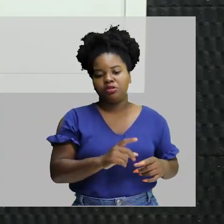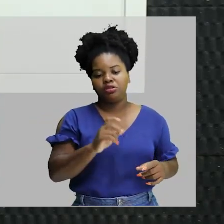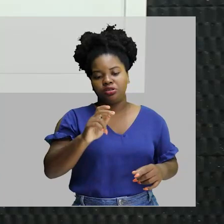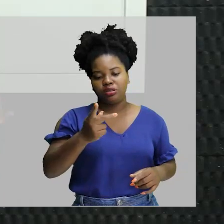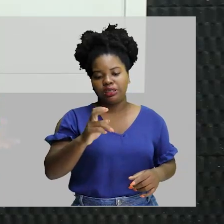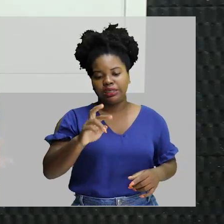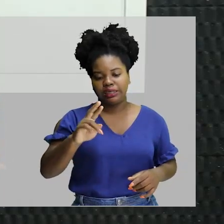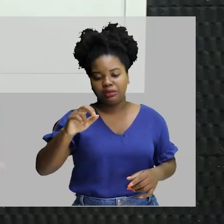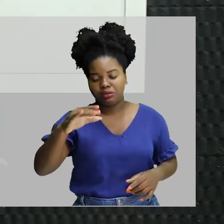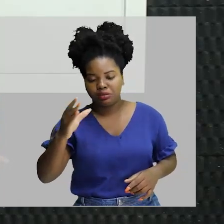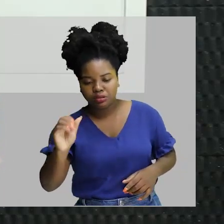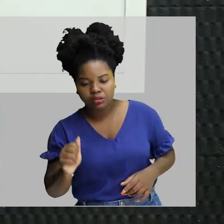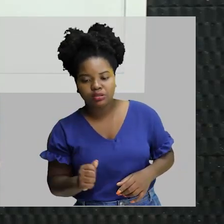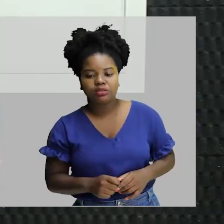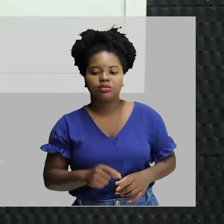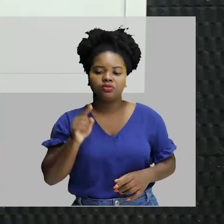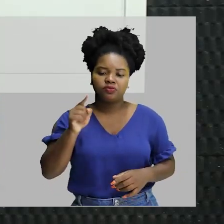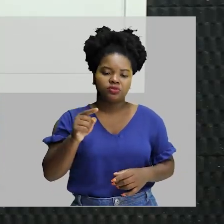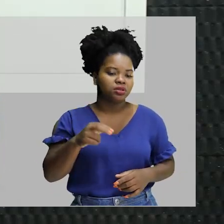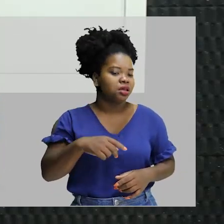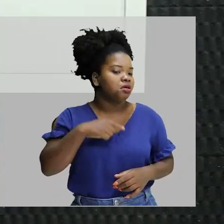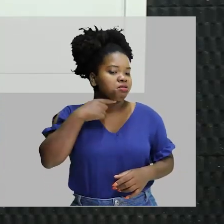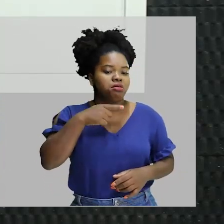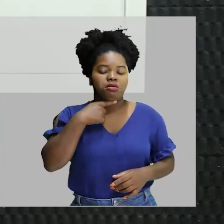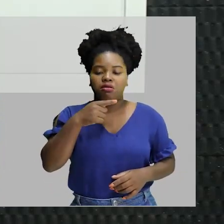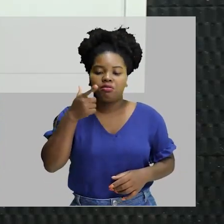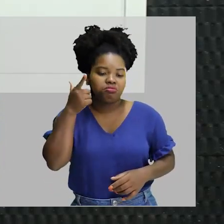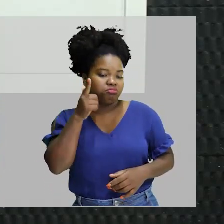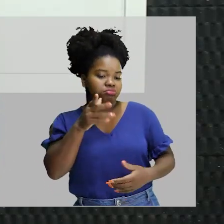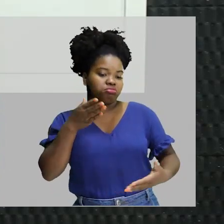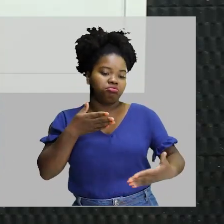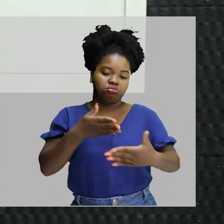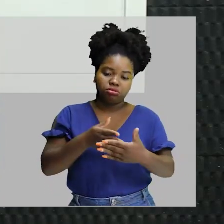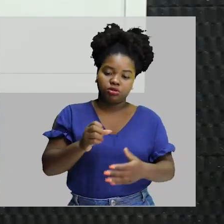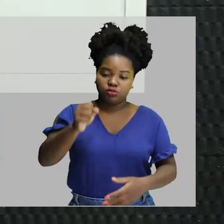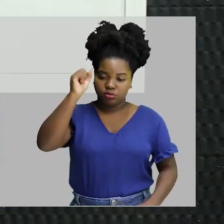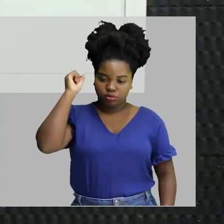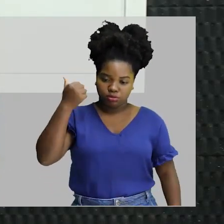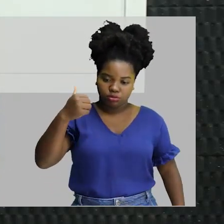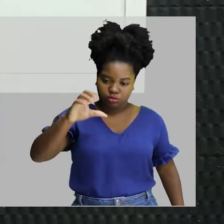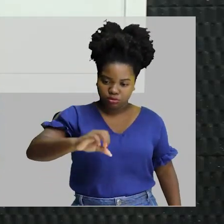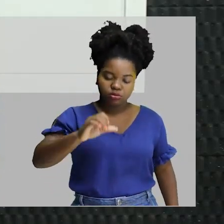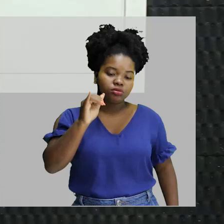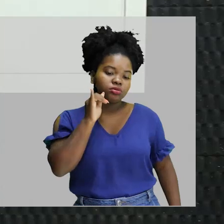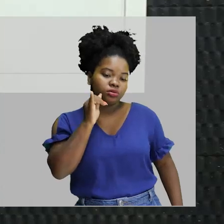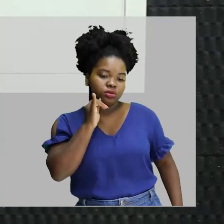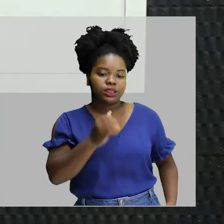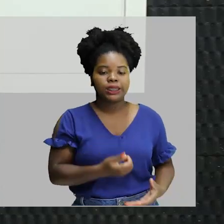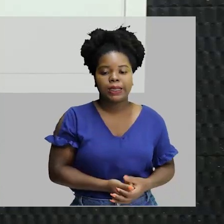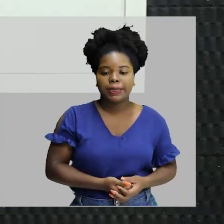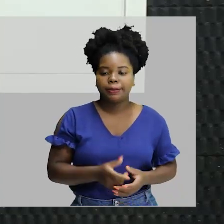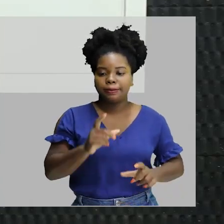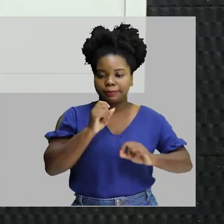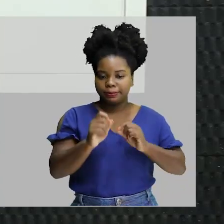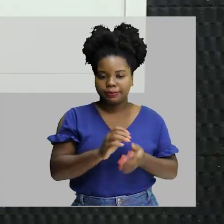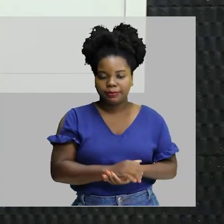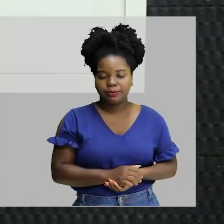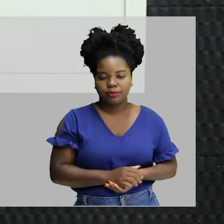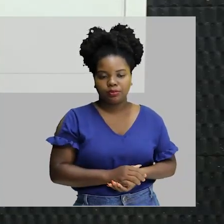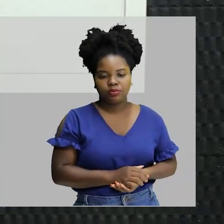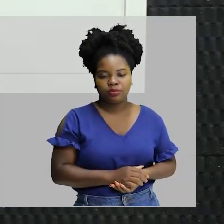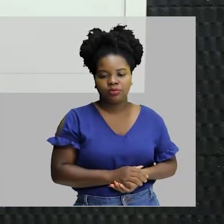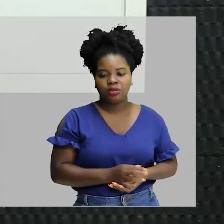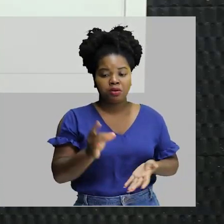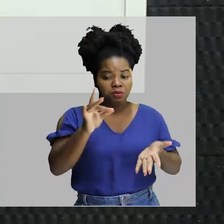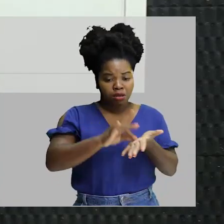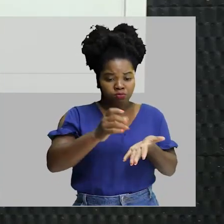impossibilidade de você não conseguir ultrapassá-los, tá? No século XIX, por exemplo, na primeira metade do século XIX, isso era uma realidade